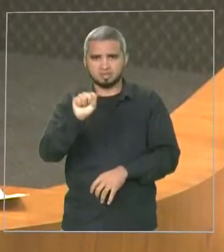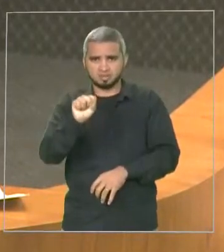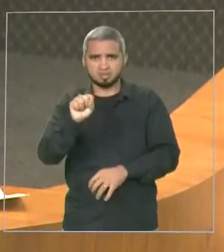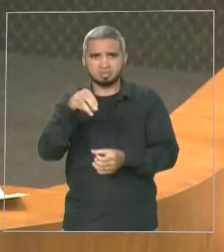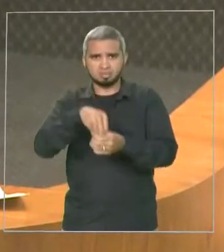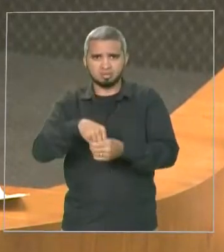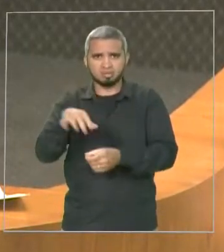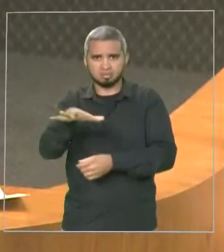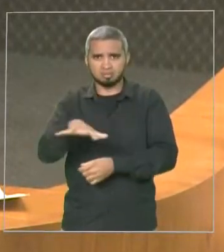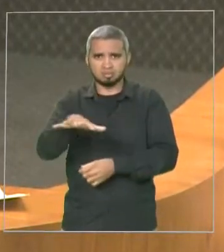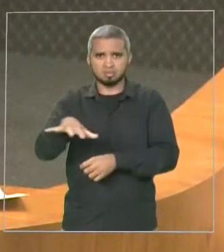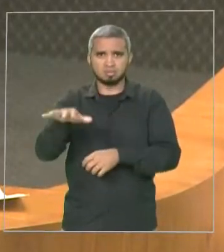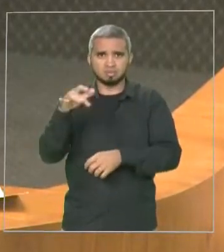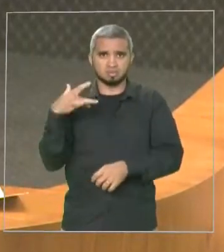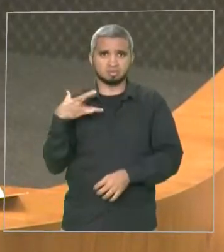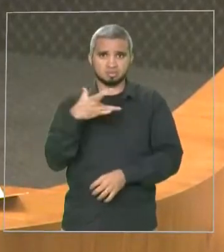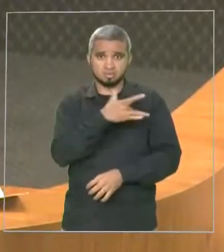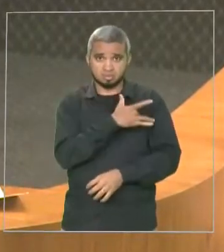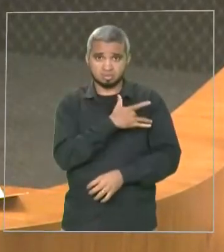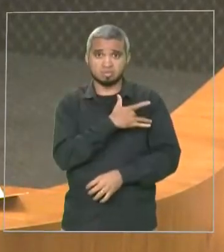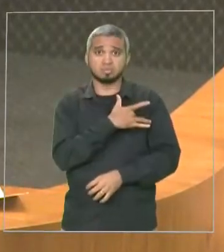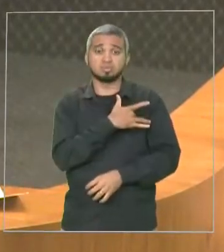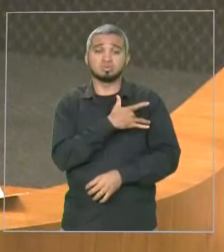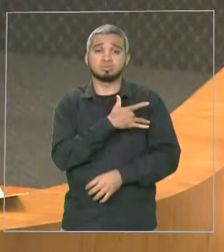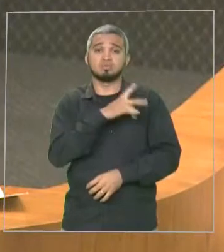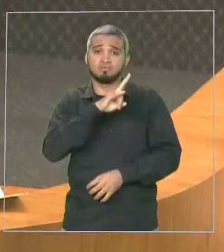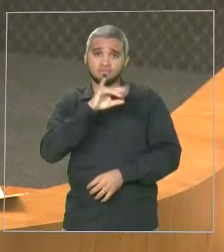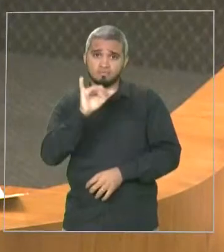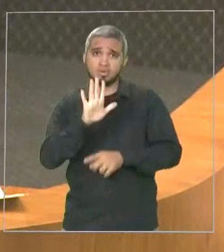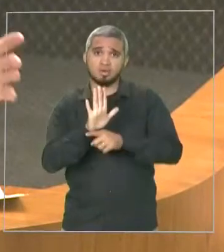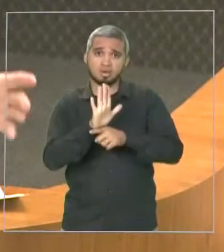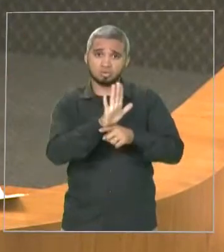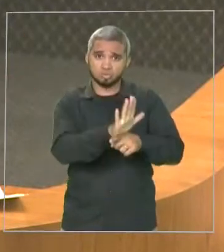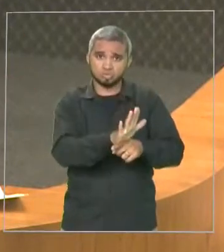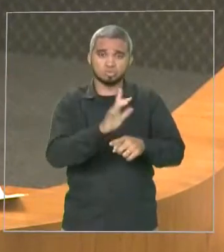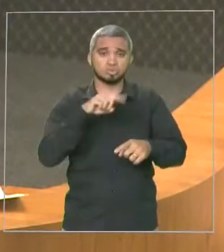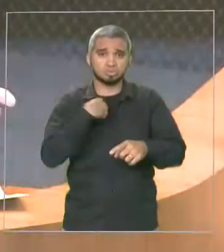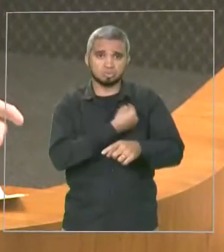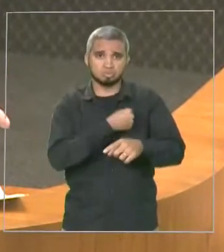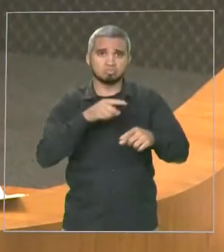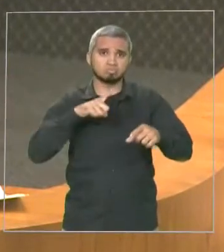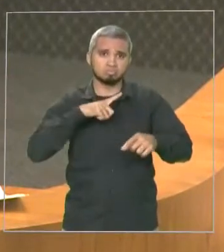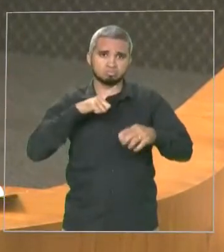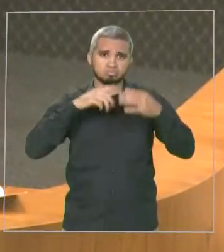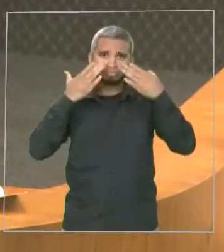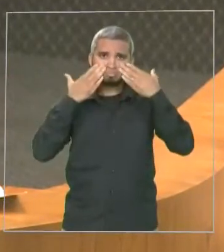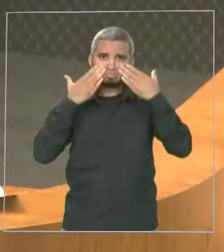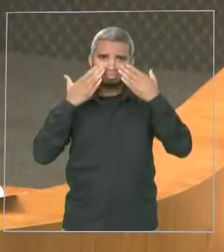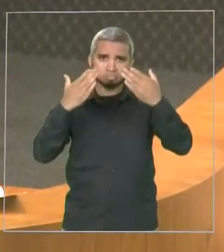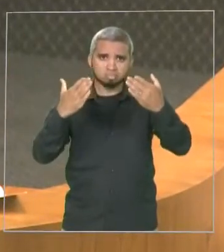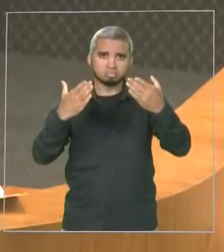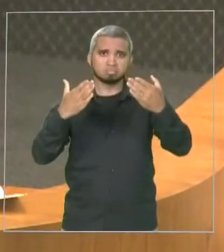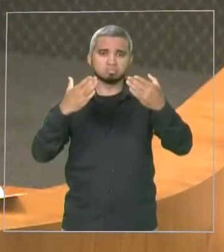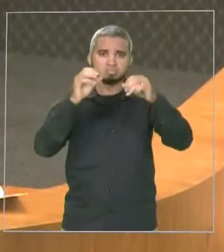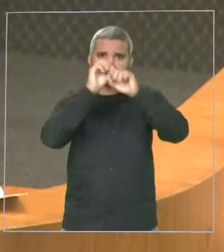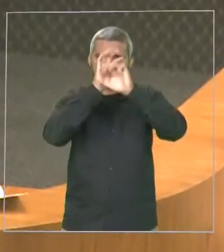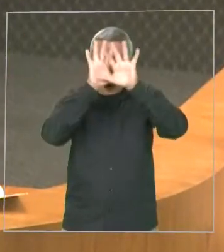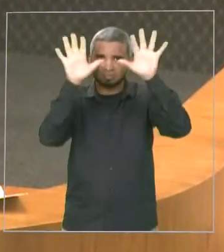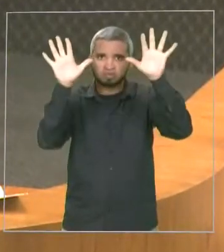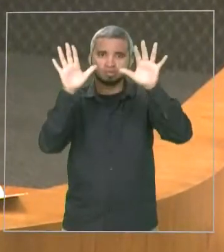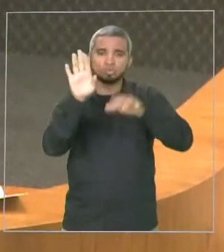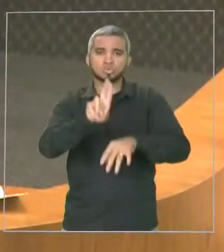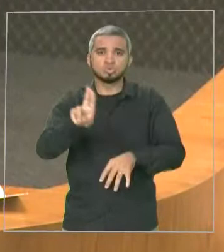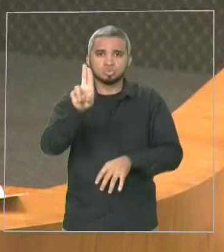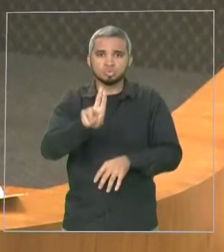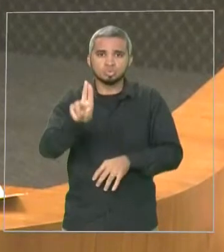saúde, que também vai com certeza contribuir para que a gente tenha uma transparência ainda maior na utilização dos recursos